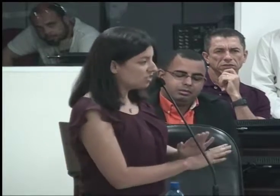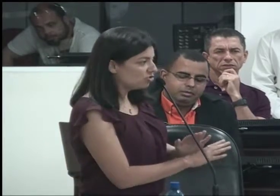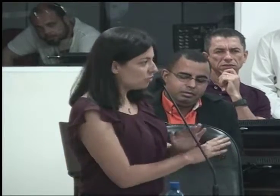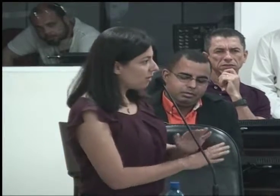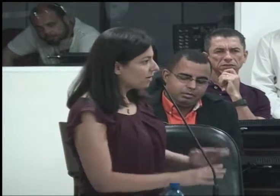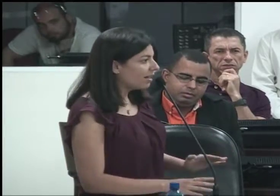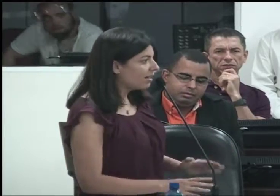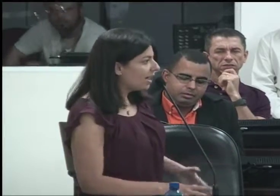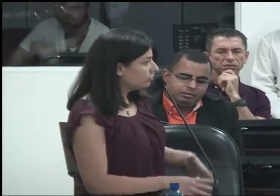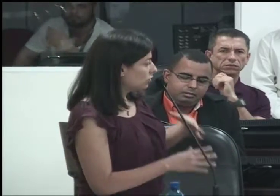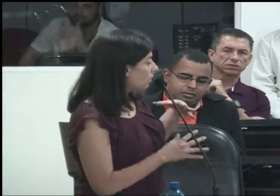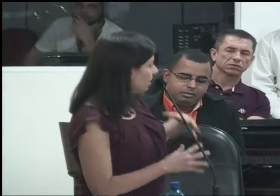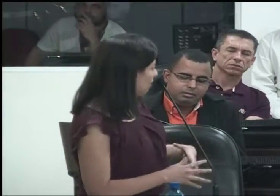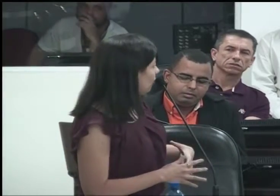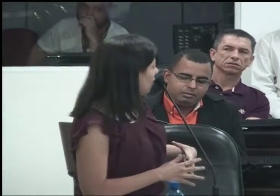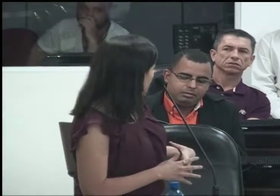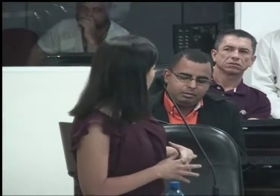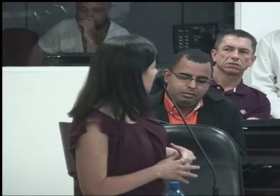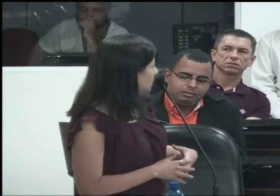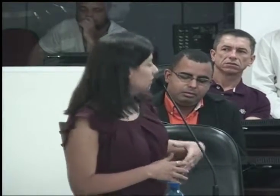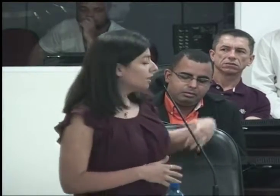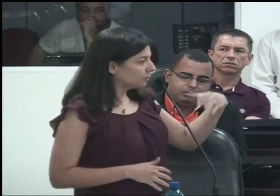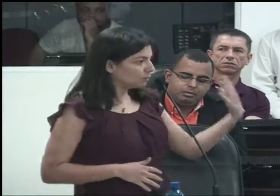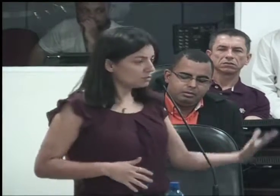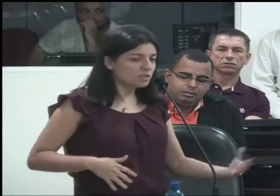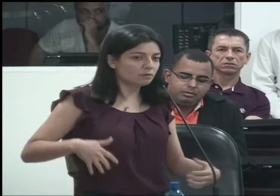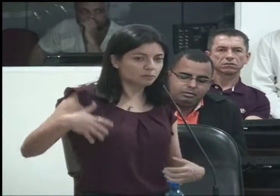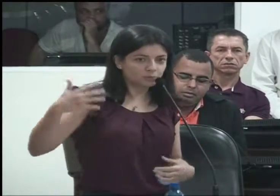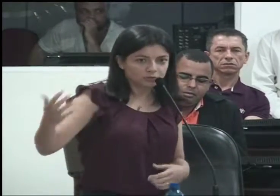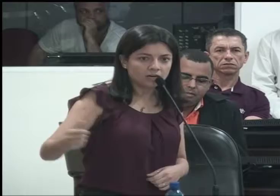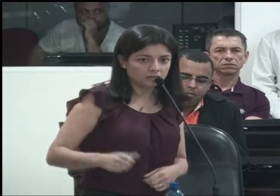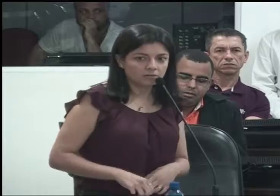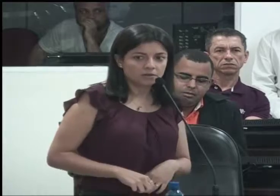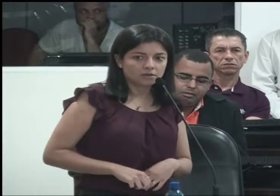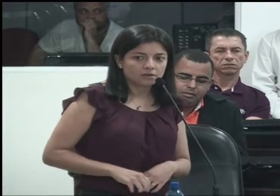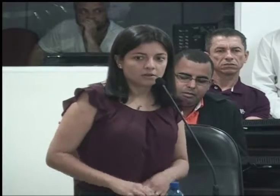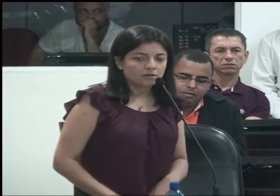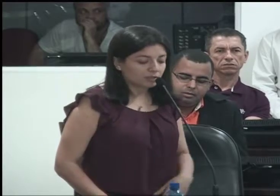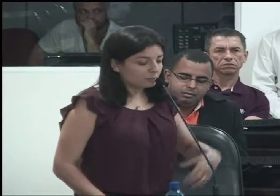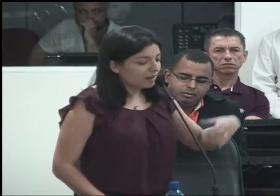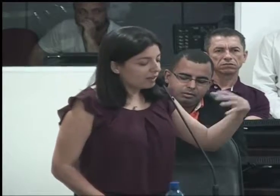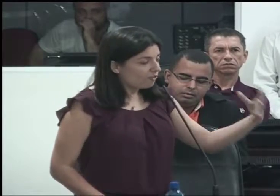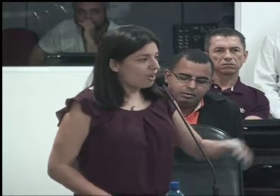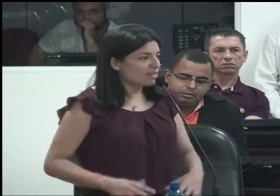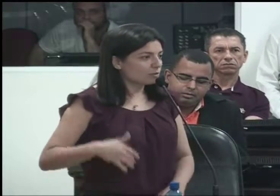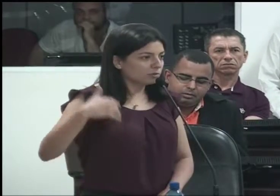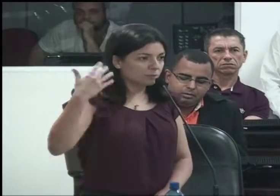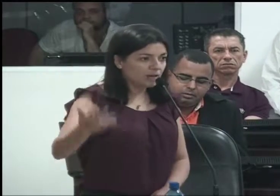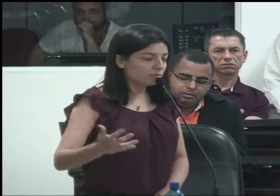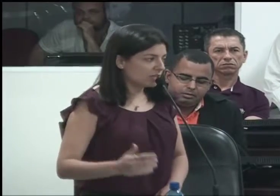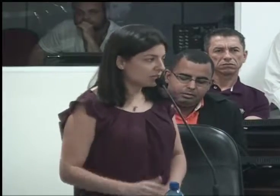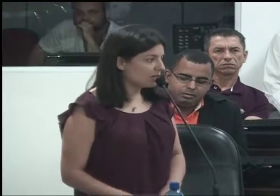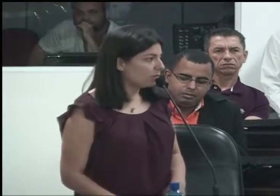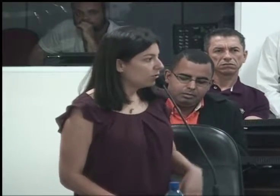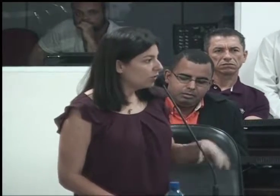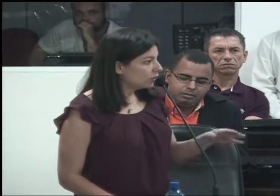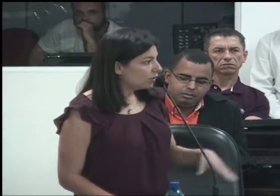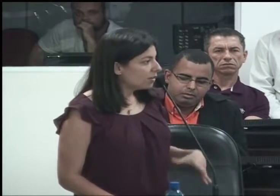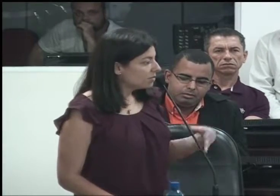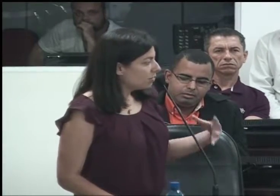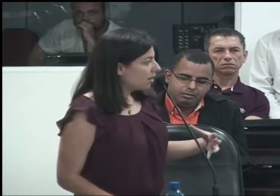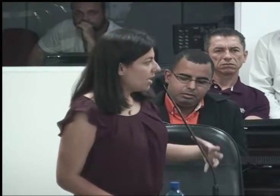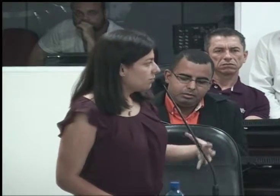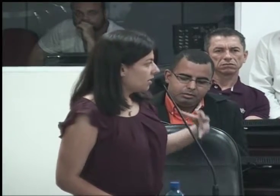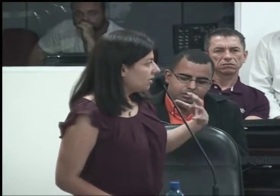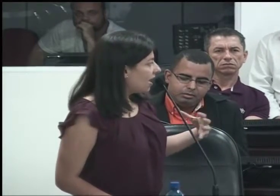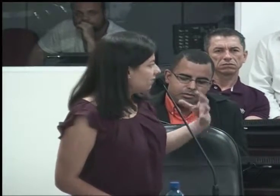radicalismo, seja de qualquer lado, de qualquer forma, tanto para o sim quanto para o não, quanto pela defesa ou contra pela acusação,